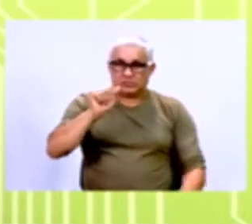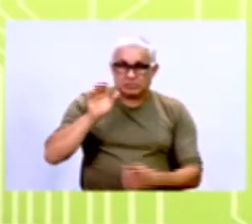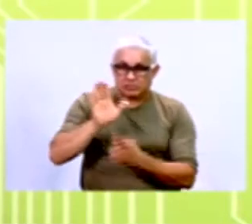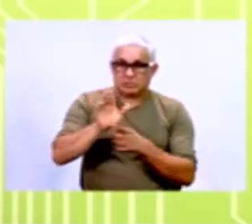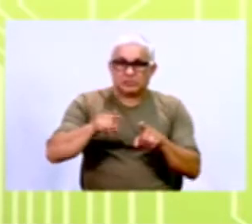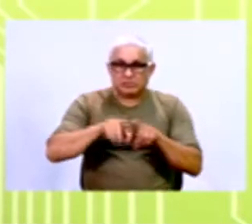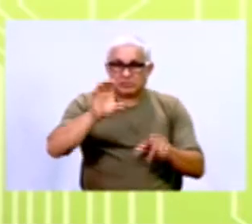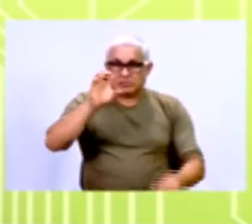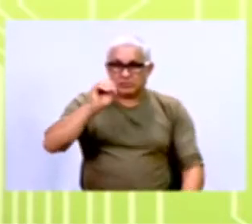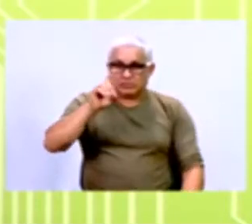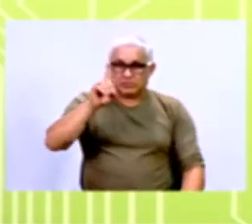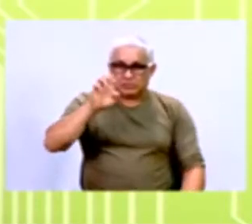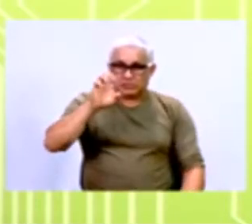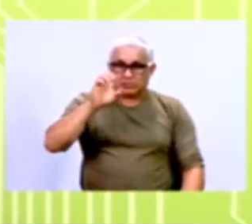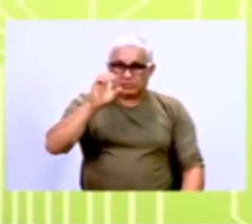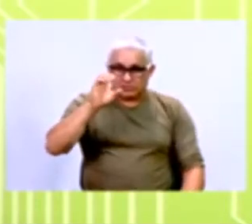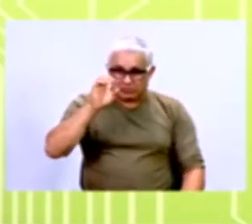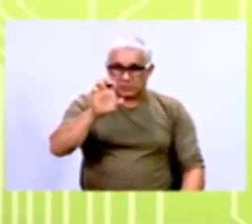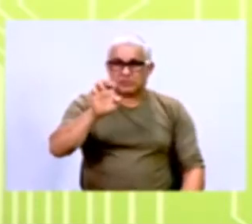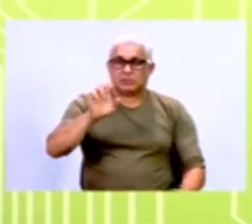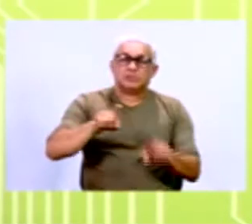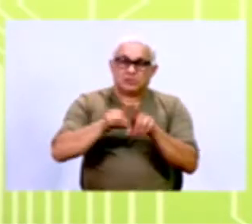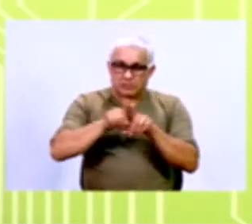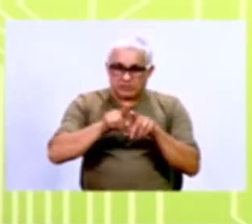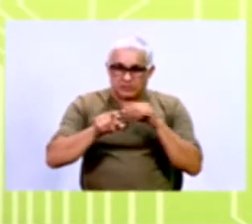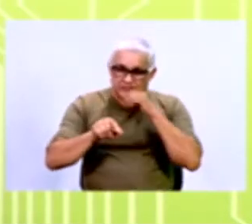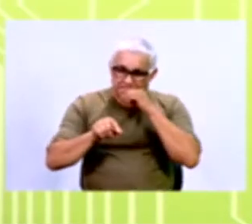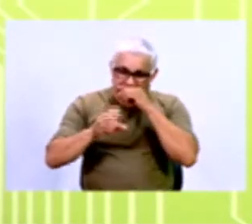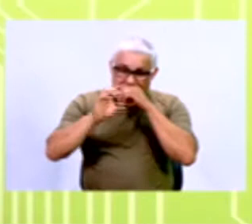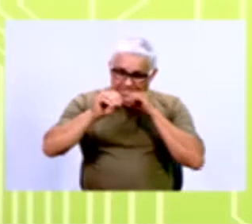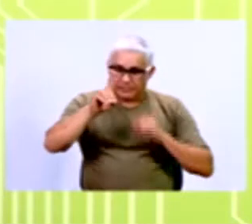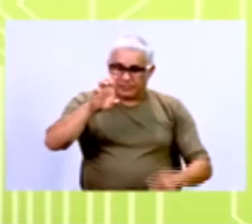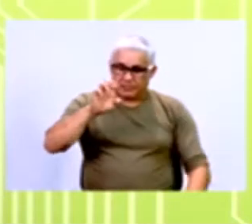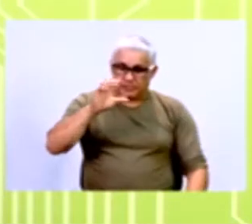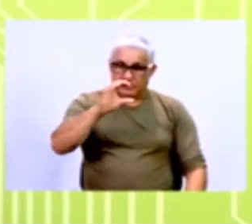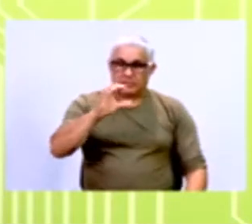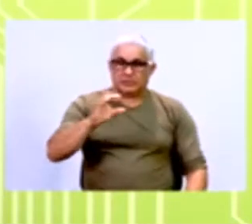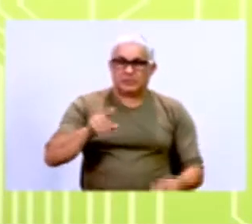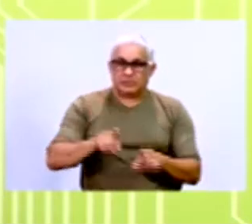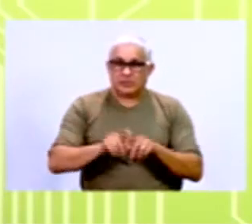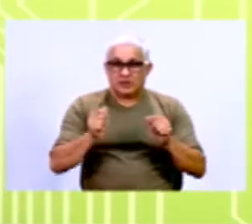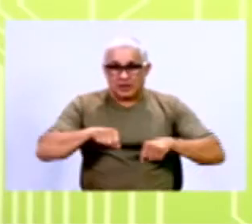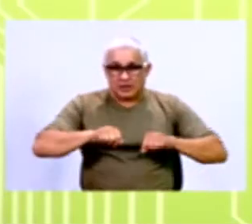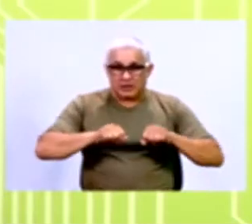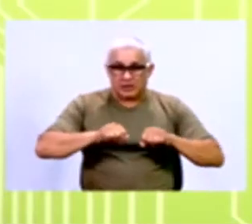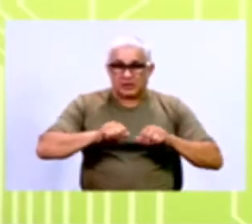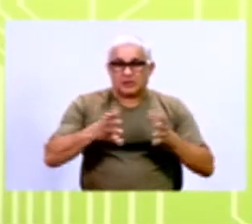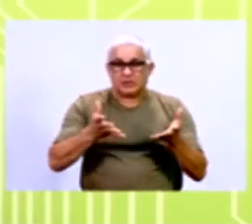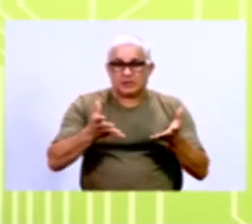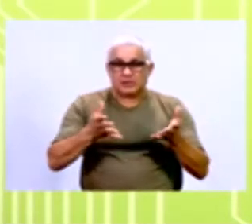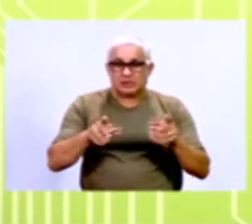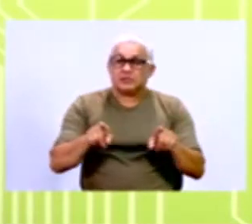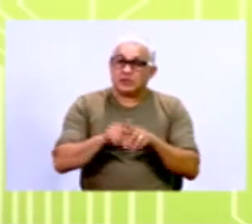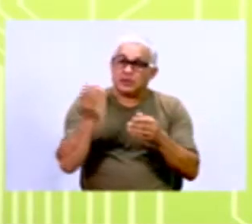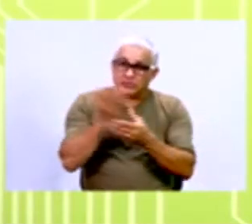codifica e descodifica o arquivo de áudio e também existem codecs para arquivos de vídeo.